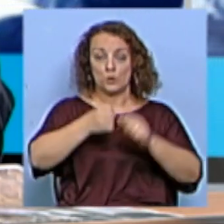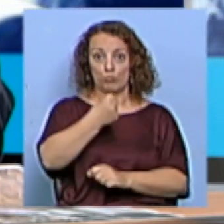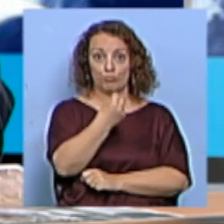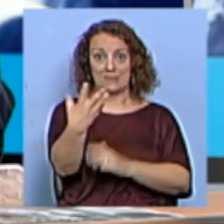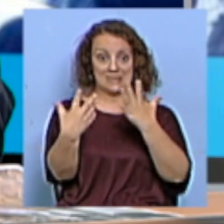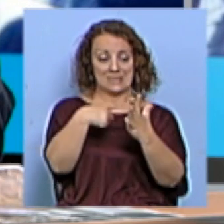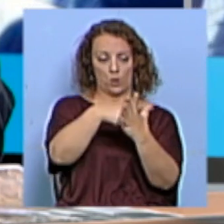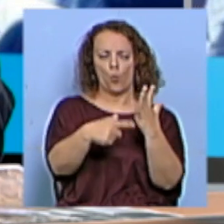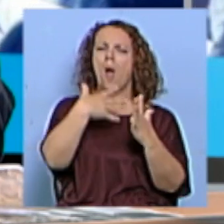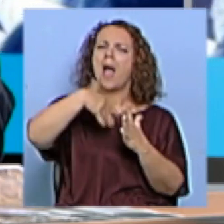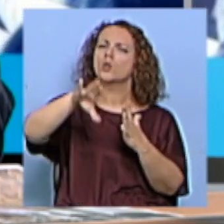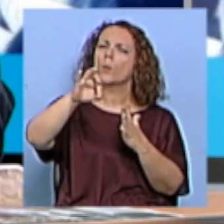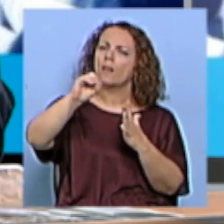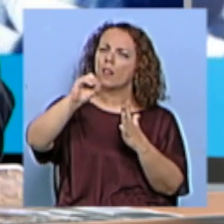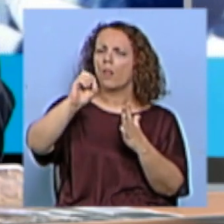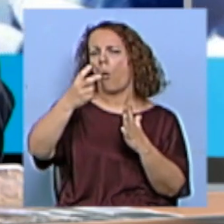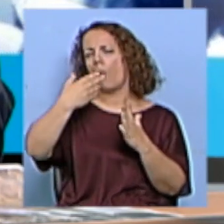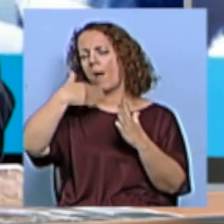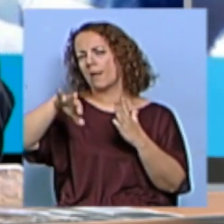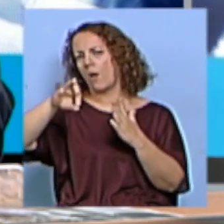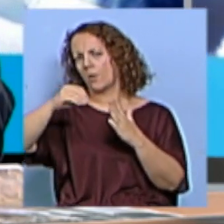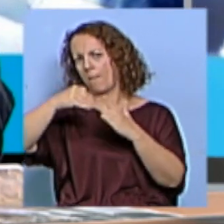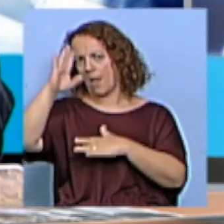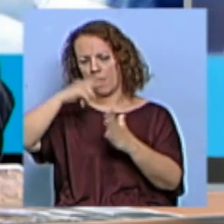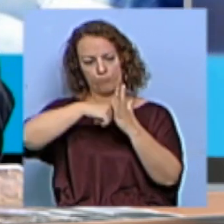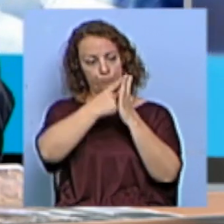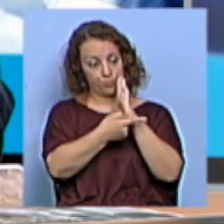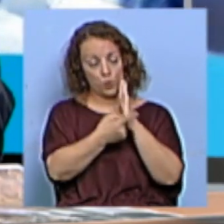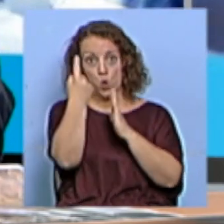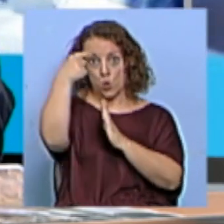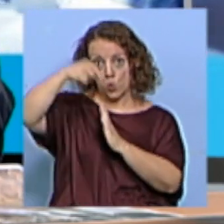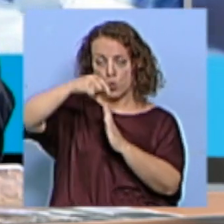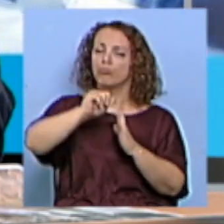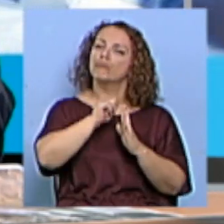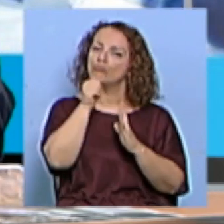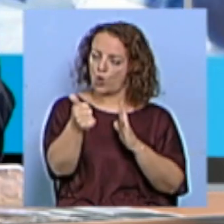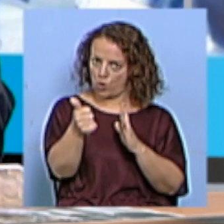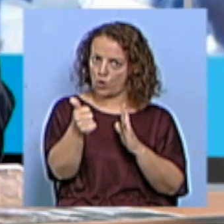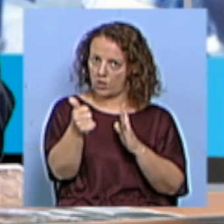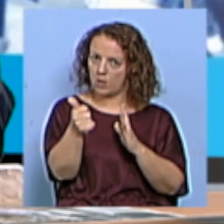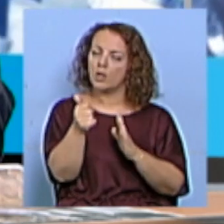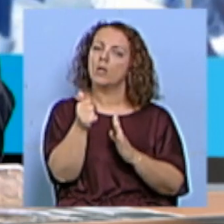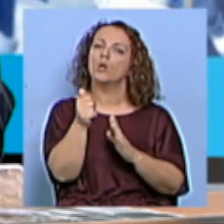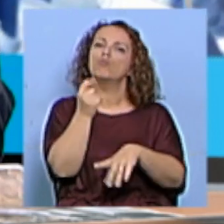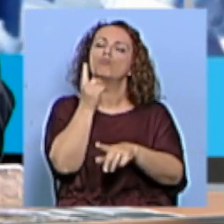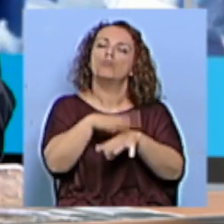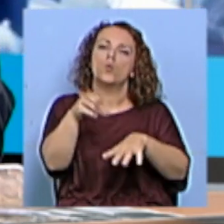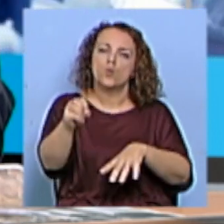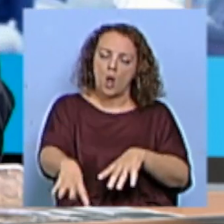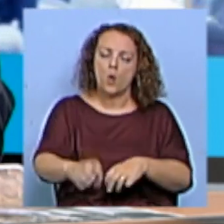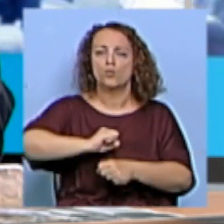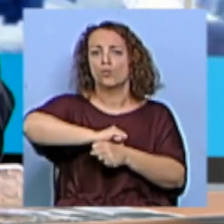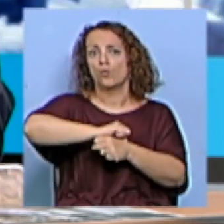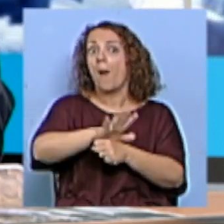80 ou mais anos de idade, uma vai morrer com o diagnóstico Covid. Pode não